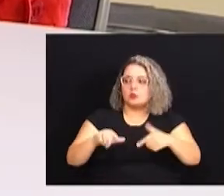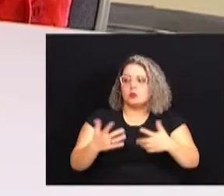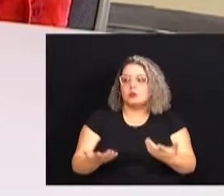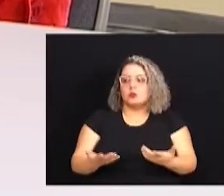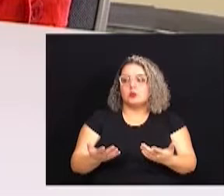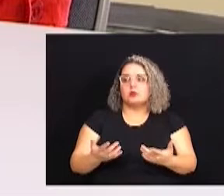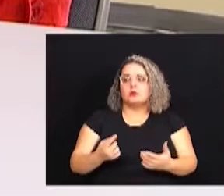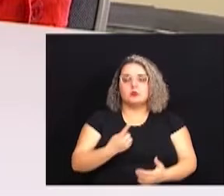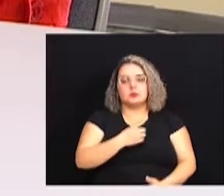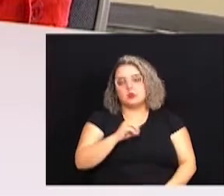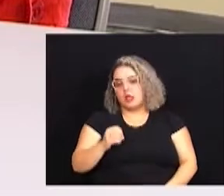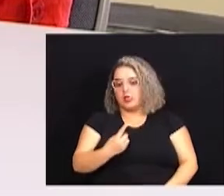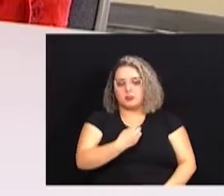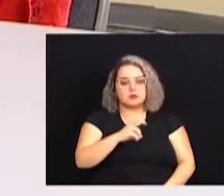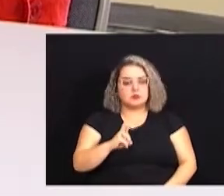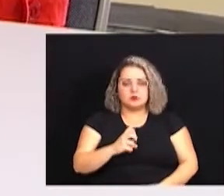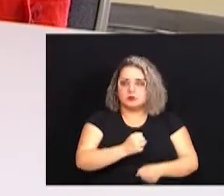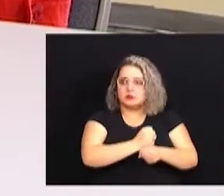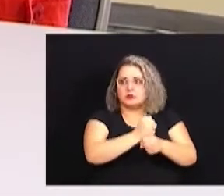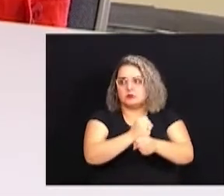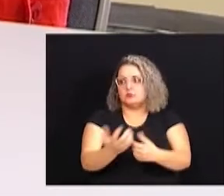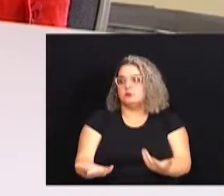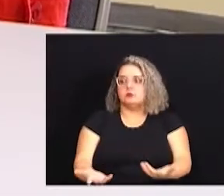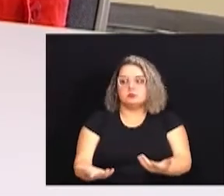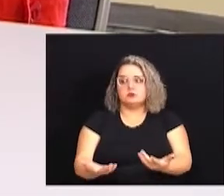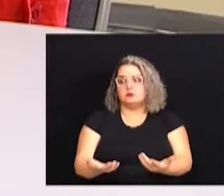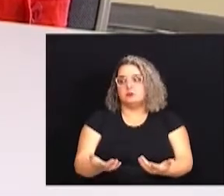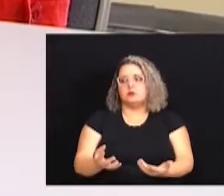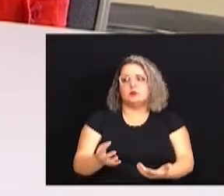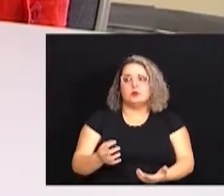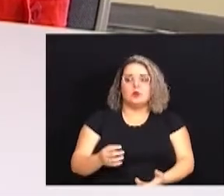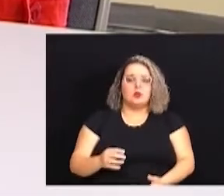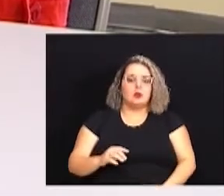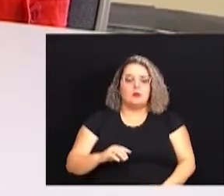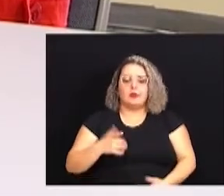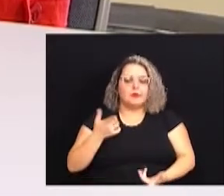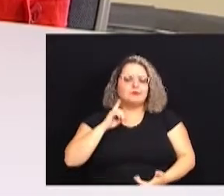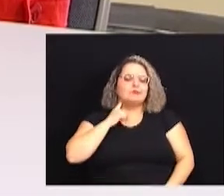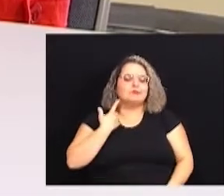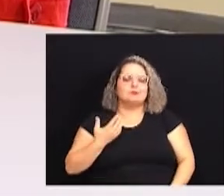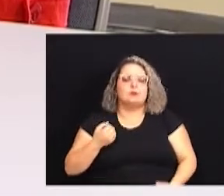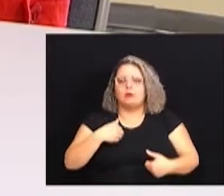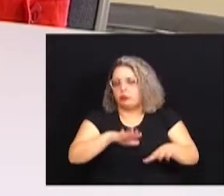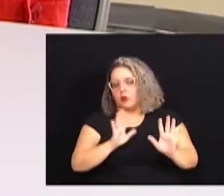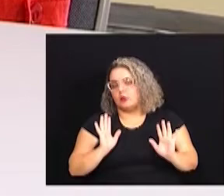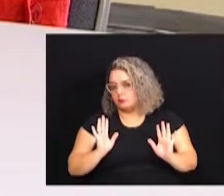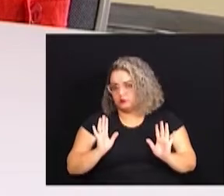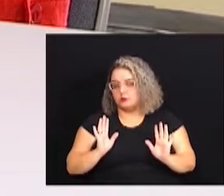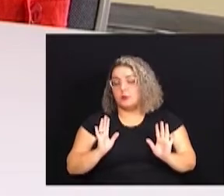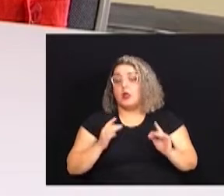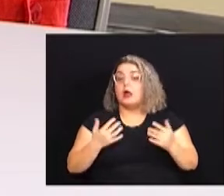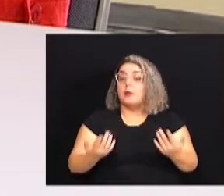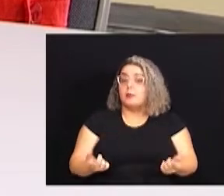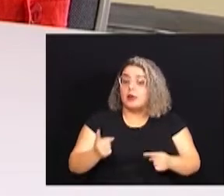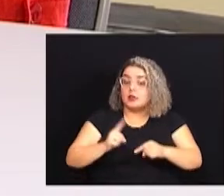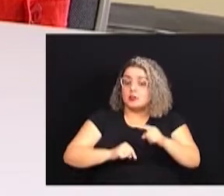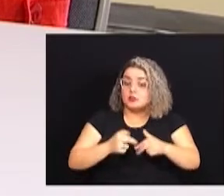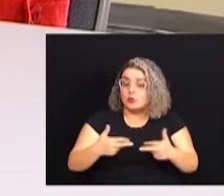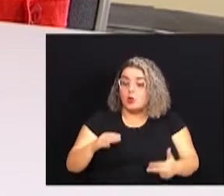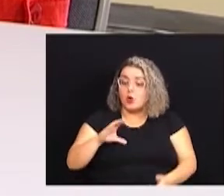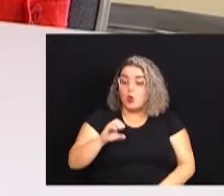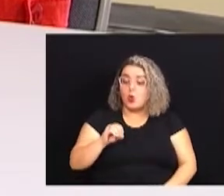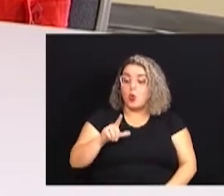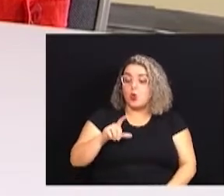algum lugar e provavelmente daqui 10, 15 anos, né, sei lá, vira um entulho e vai ser jogado fora. Mas